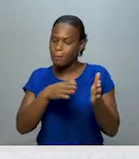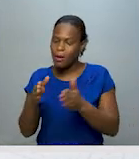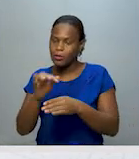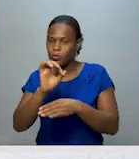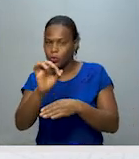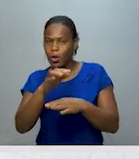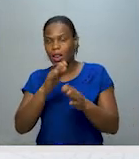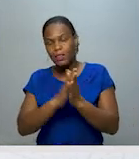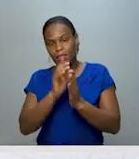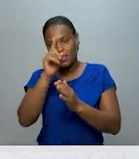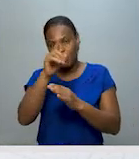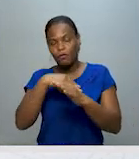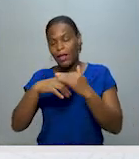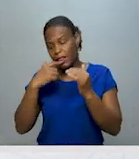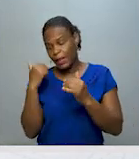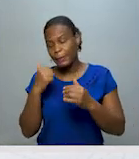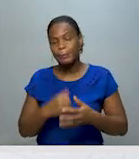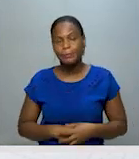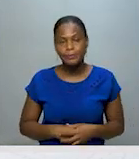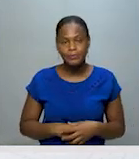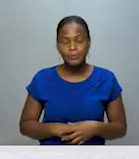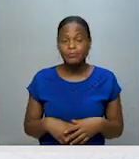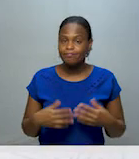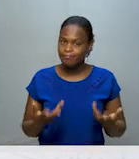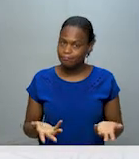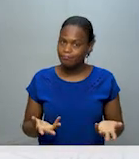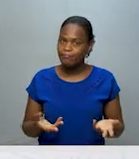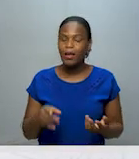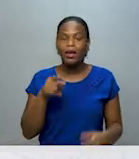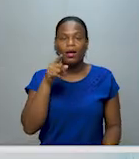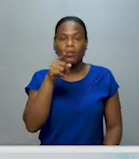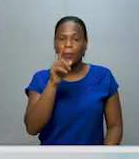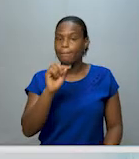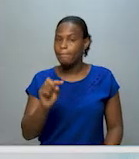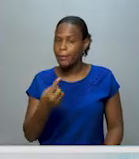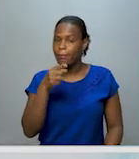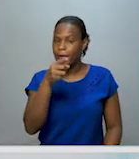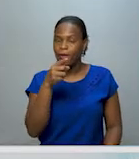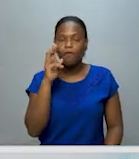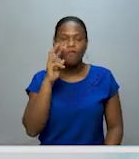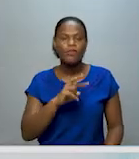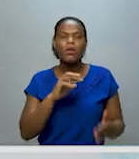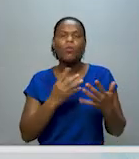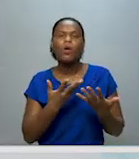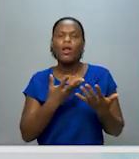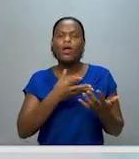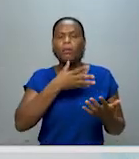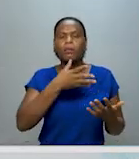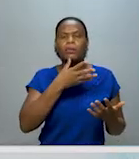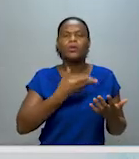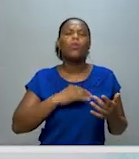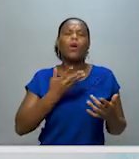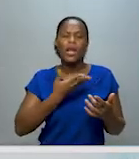parte, Deus fará a dele. Ora, você primeiro vai identificar que tipo